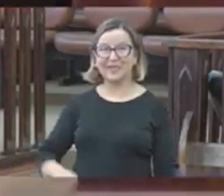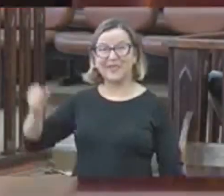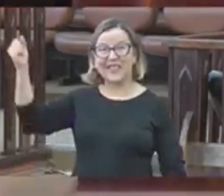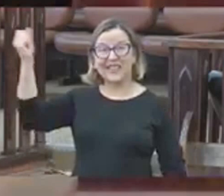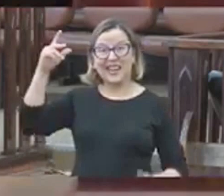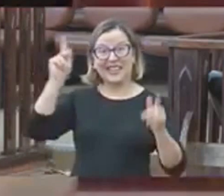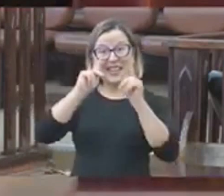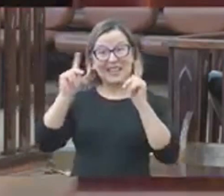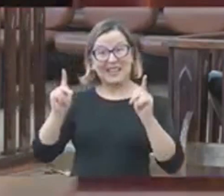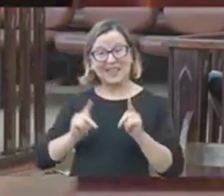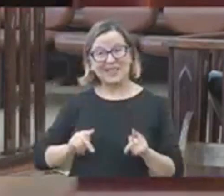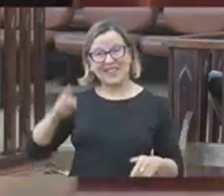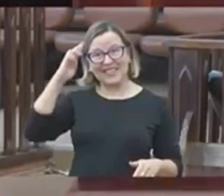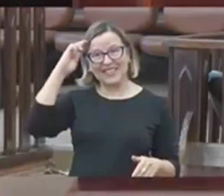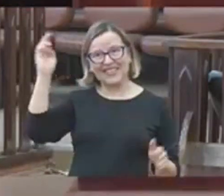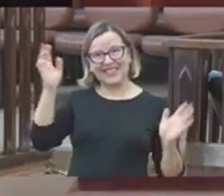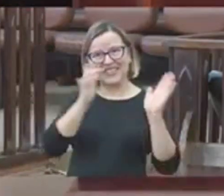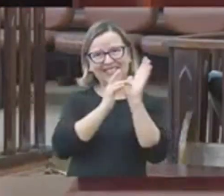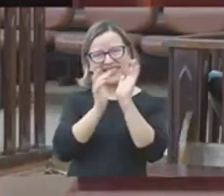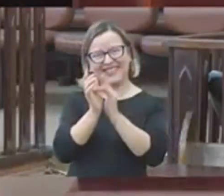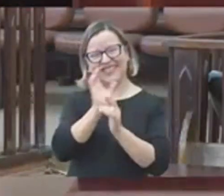A graça e a paz do Senhor Jesus Cristo.